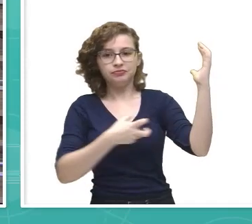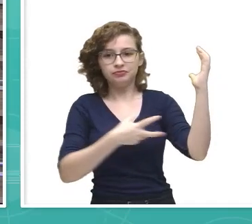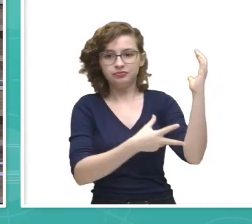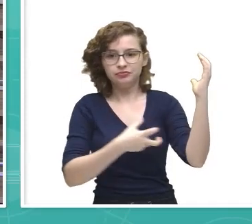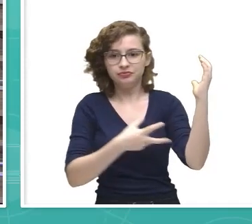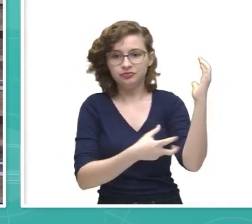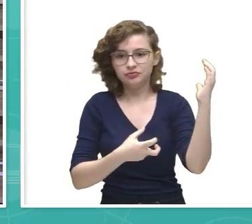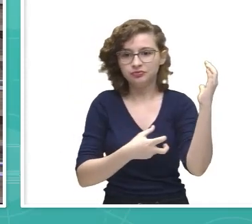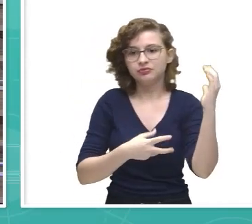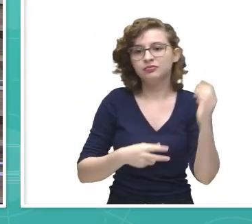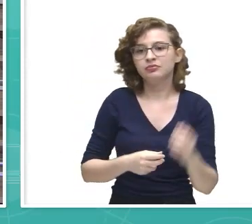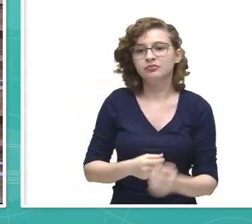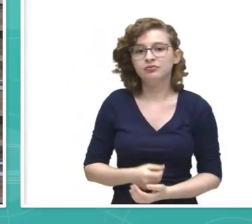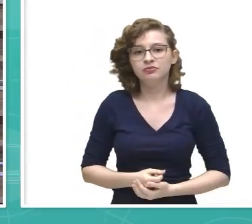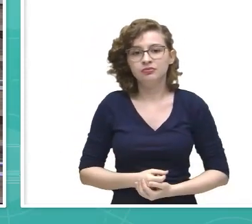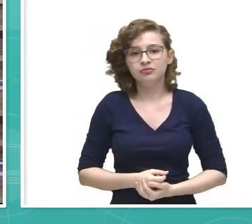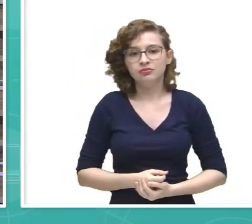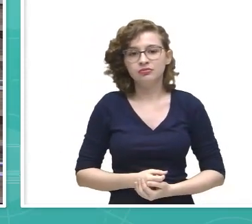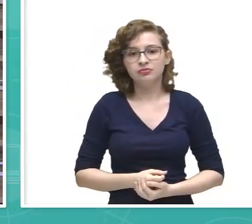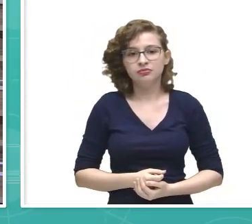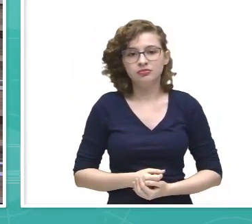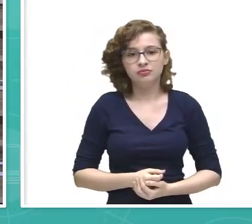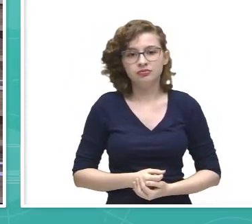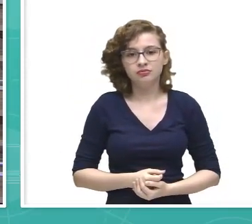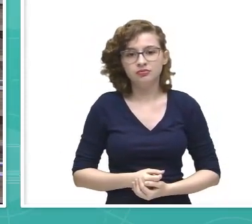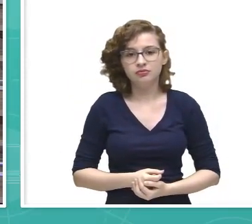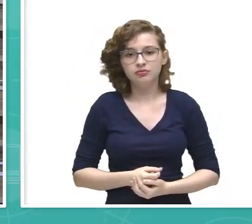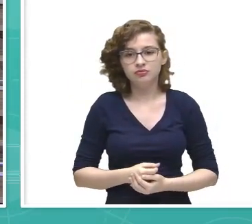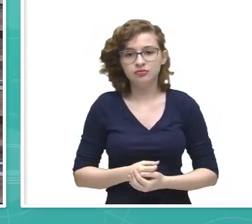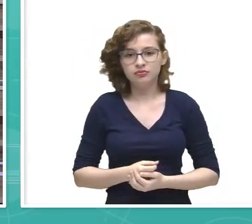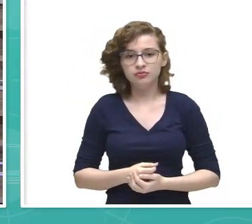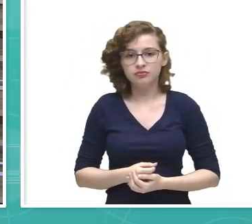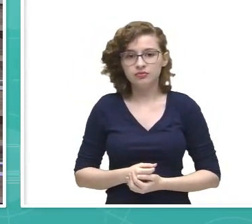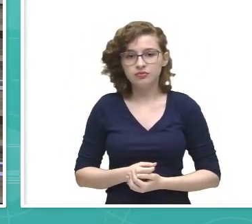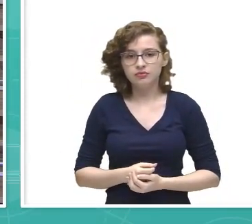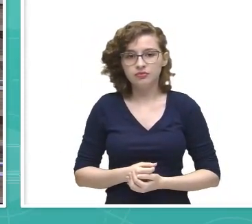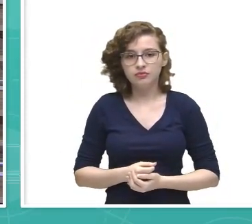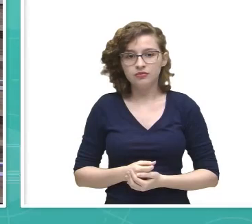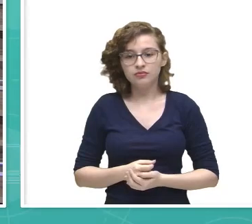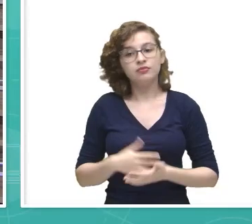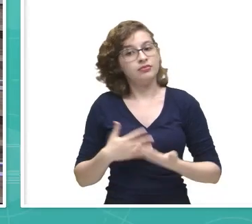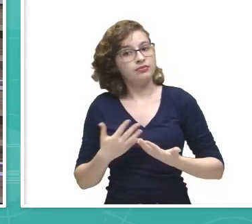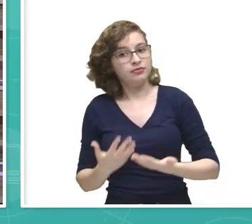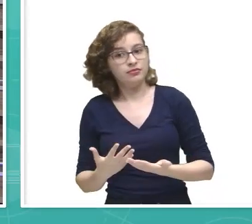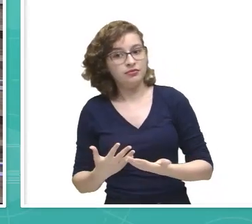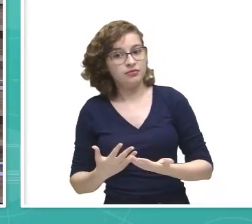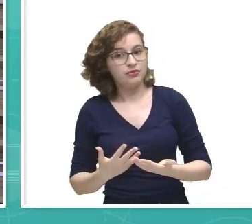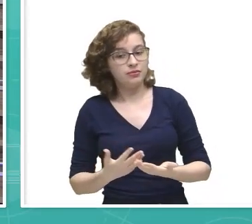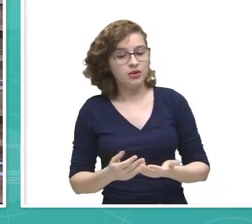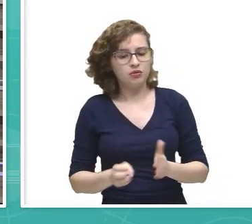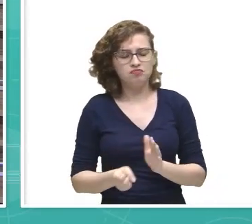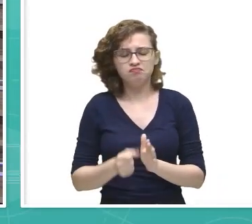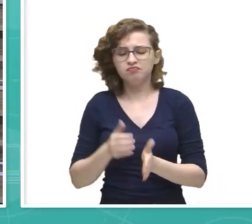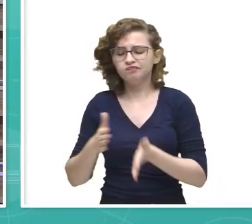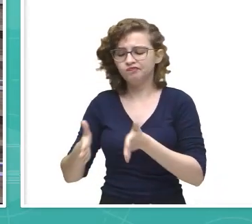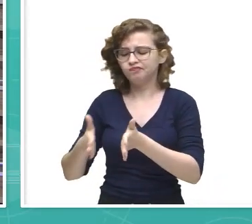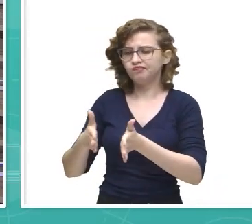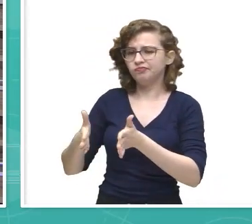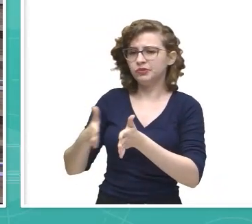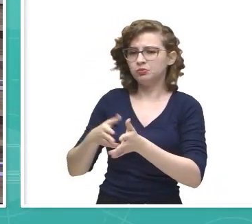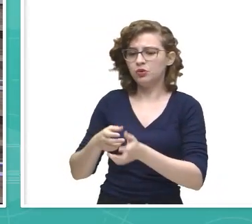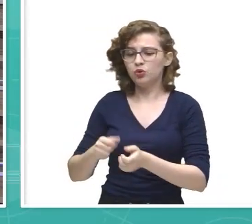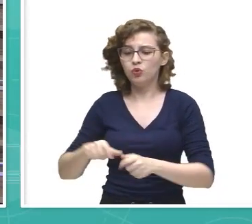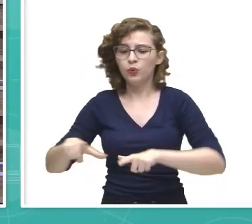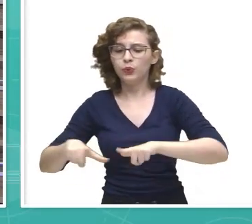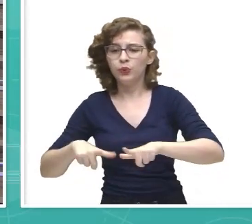território brasileiro utilizando aquele que conhecia onde estava. Basicamente, se usou-se no primeiro momento a mão de